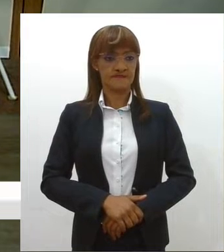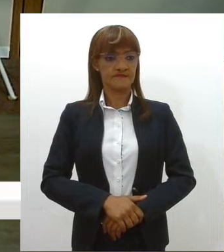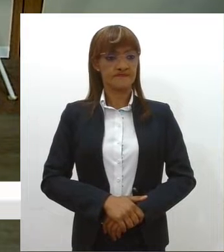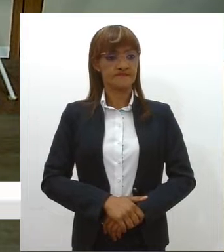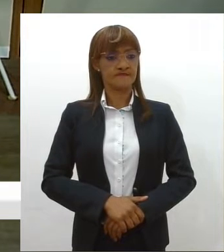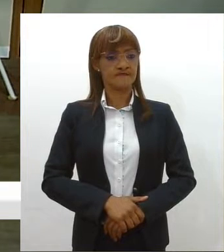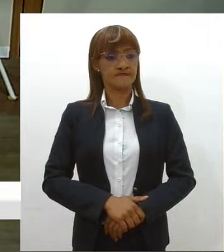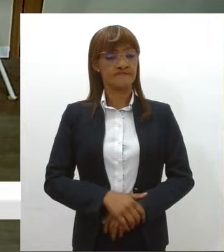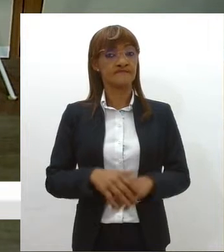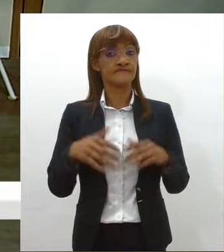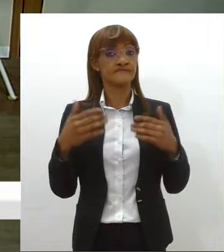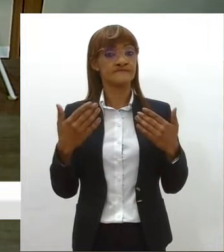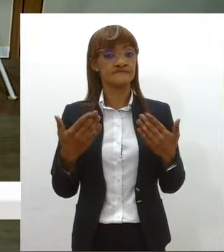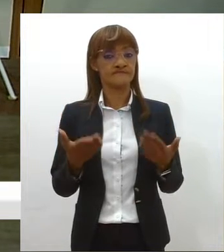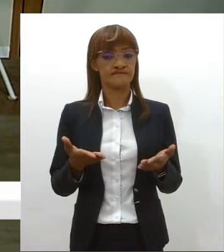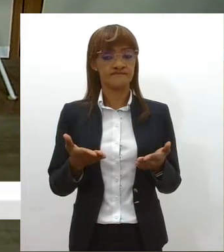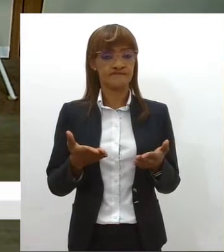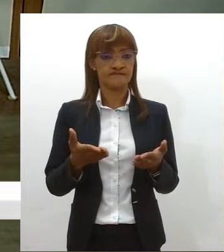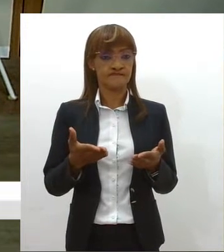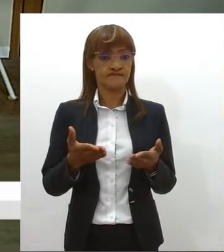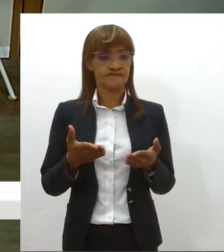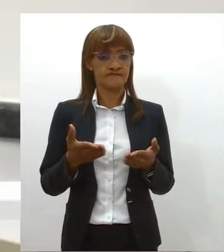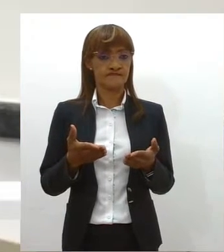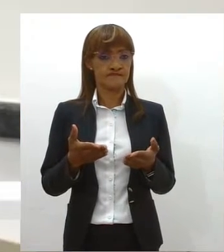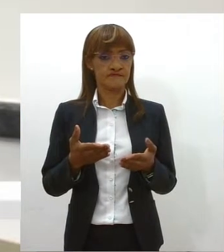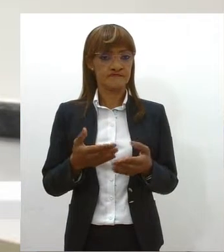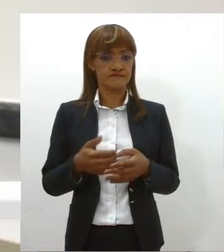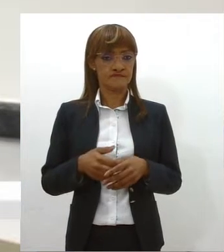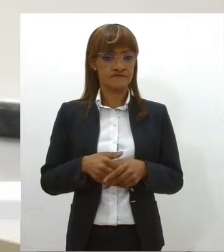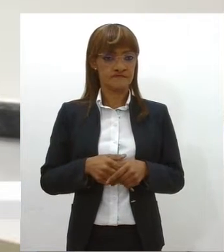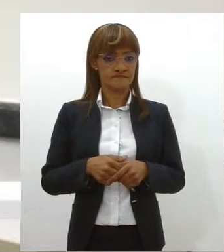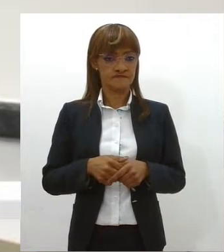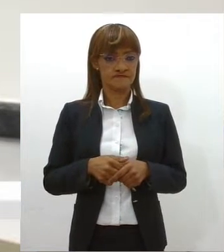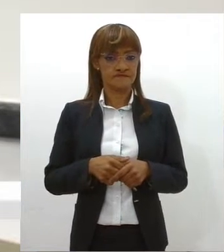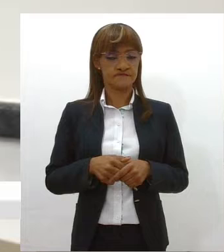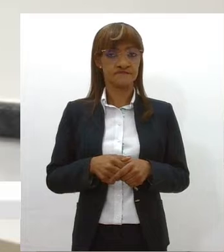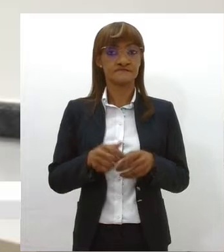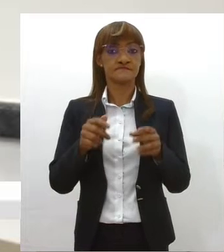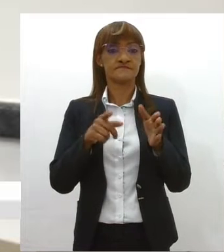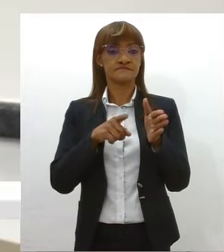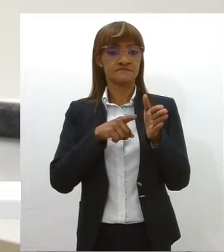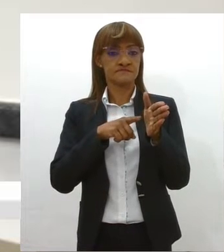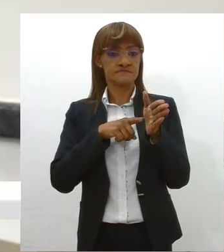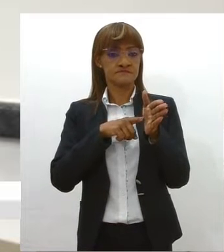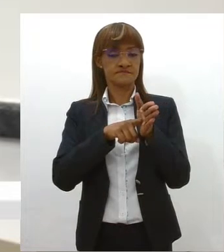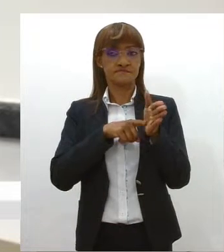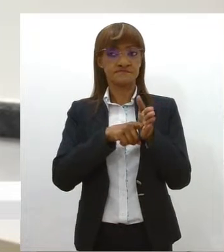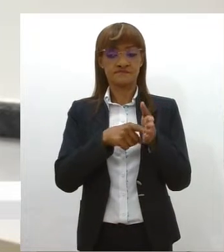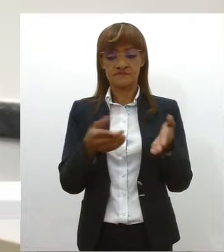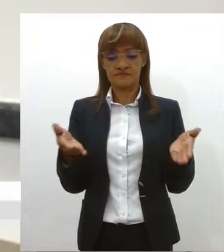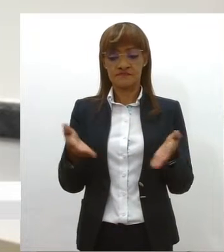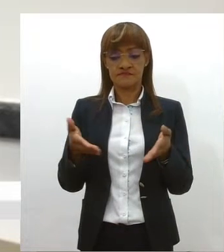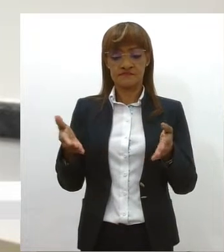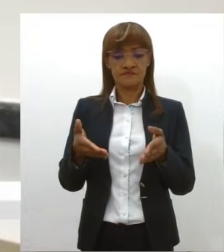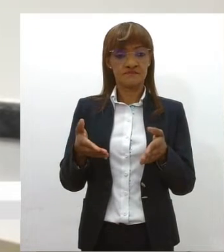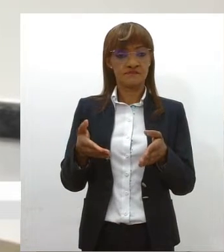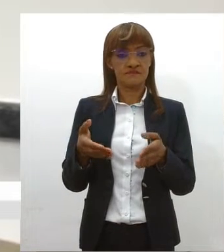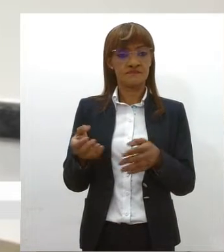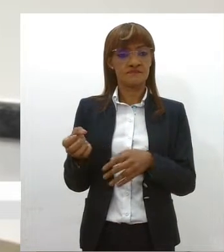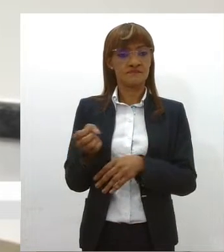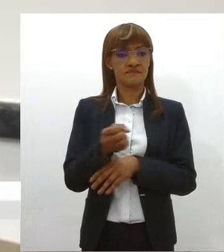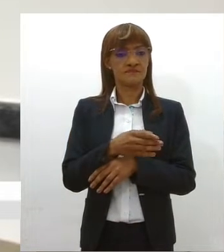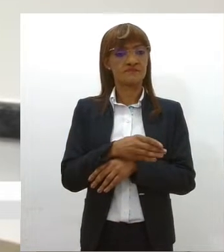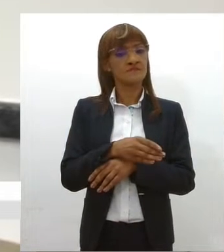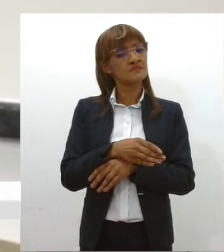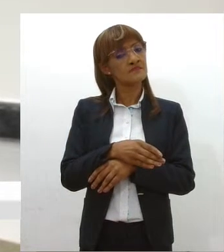Então, na verdade, foram feitos vários estudos. Tem um estudo recente que lançou esse ano, da Reproductive Biomedicine, que